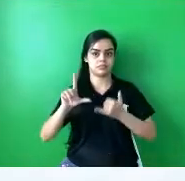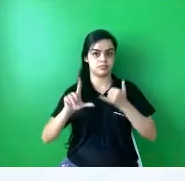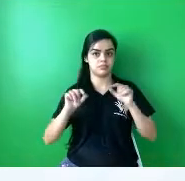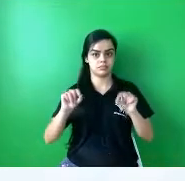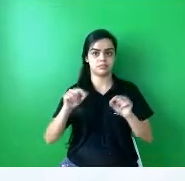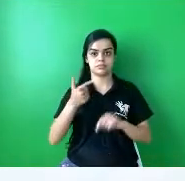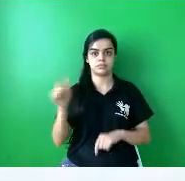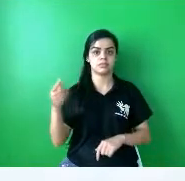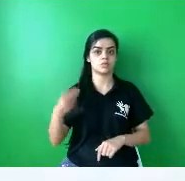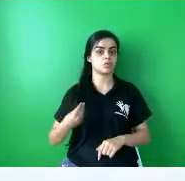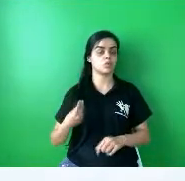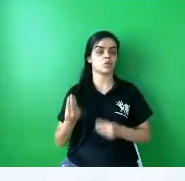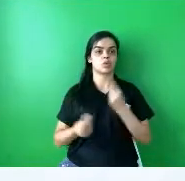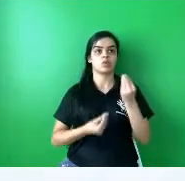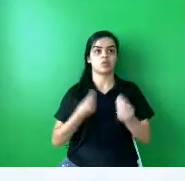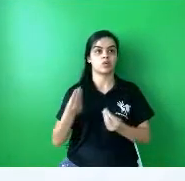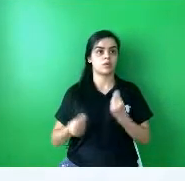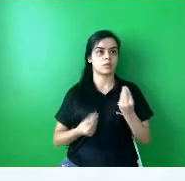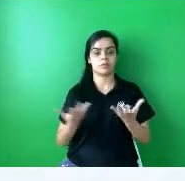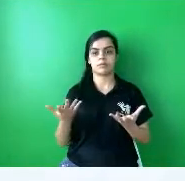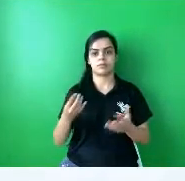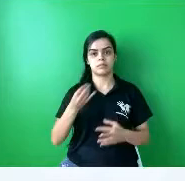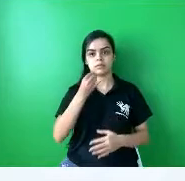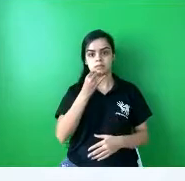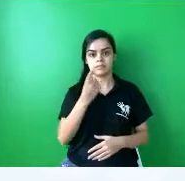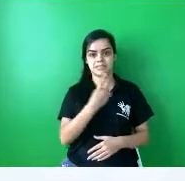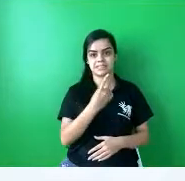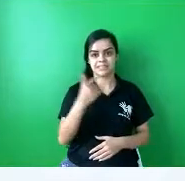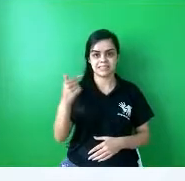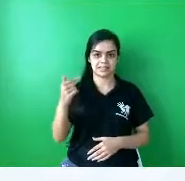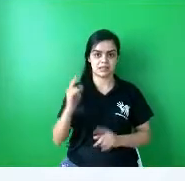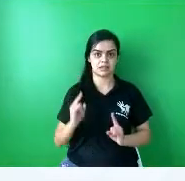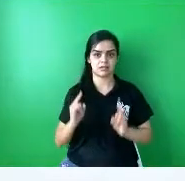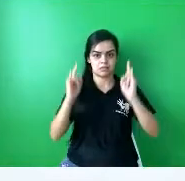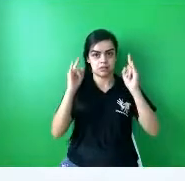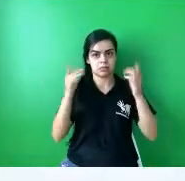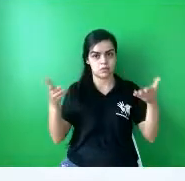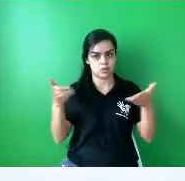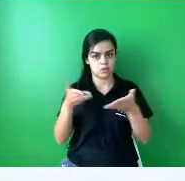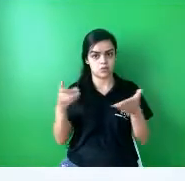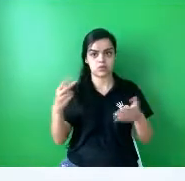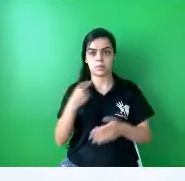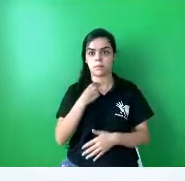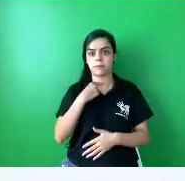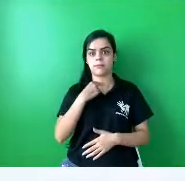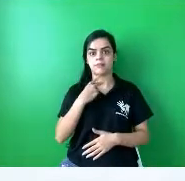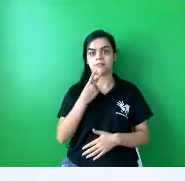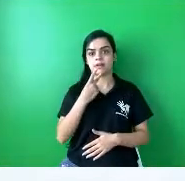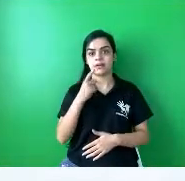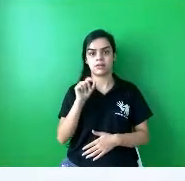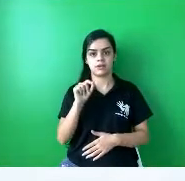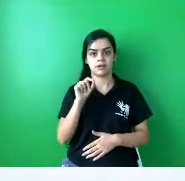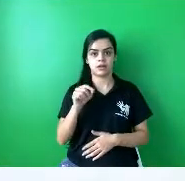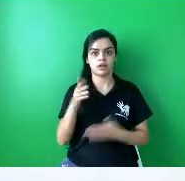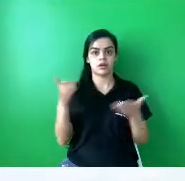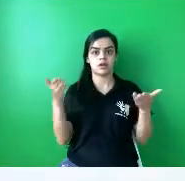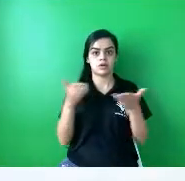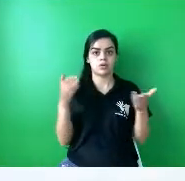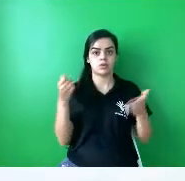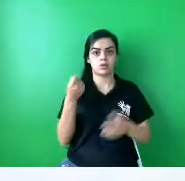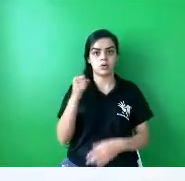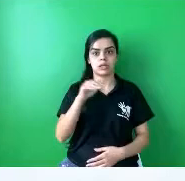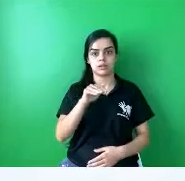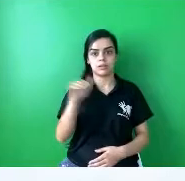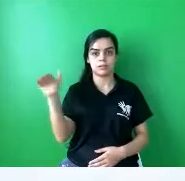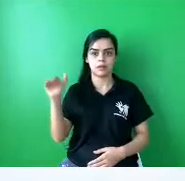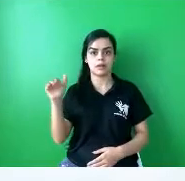tem como eu chegar, que nem o William disse, 17 apartamentos que nós temos hoje. Eu não posso falar para eles, hoje, 8h30 da